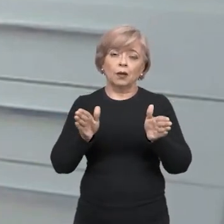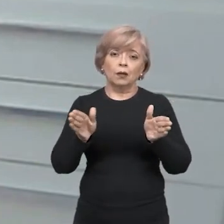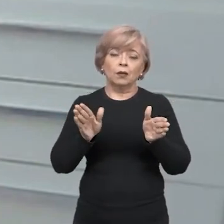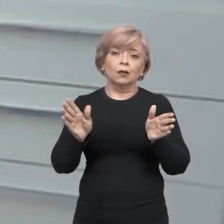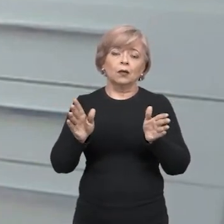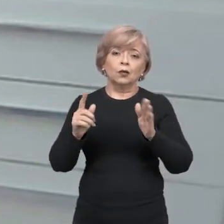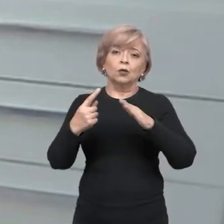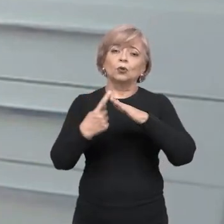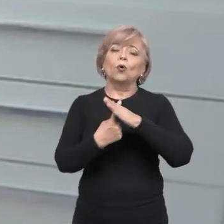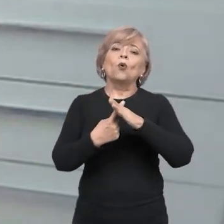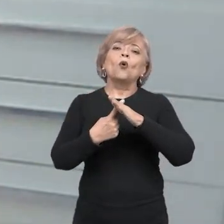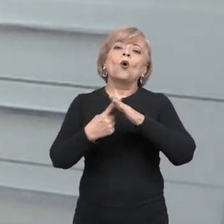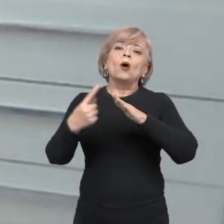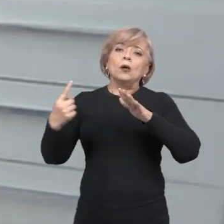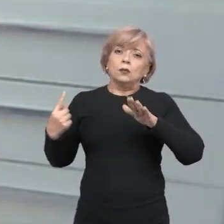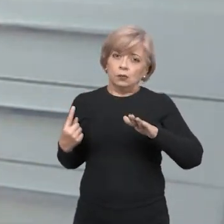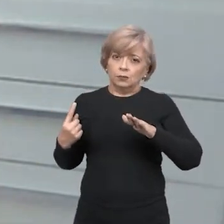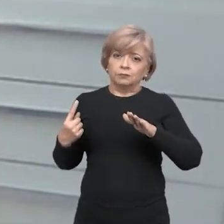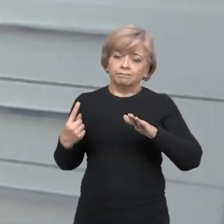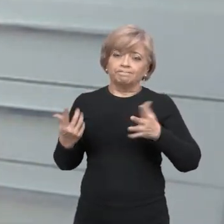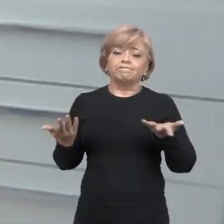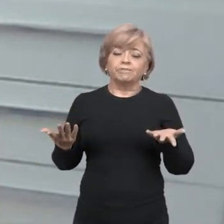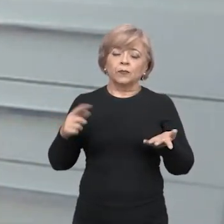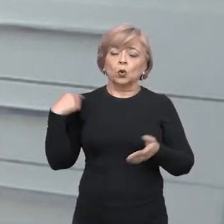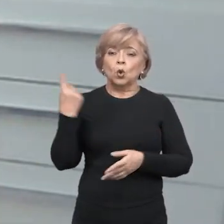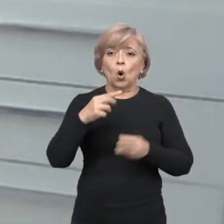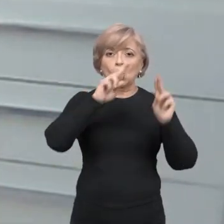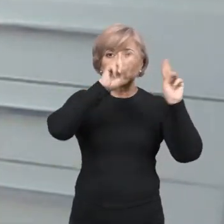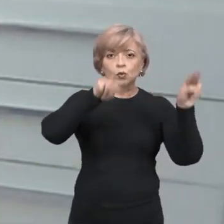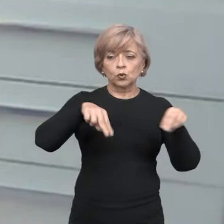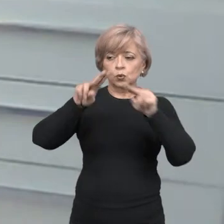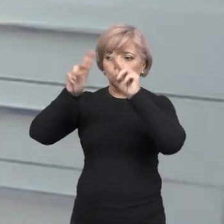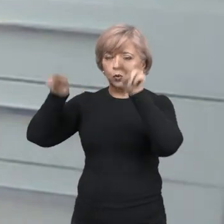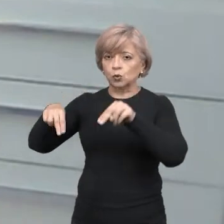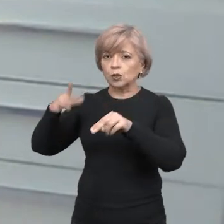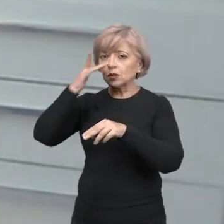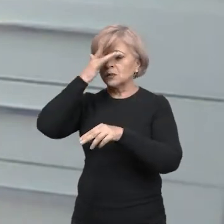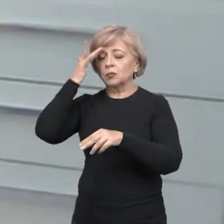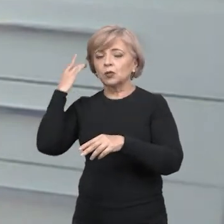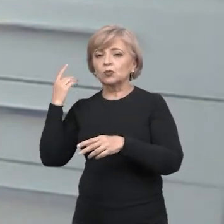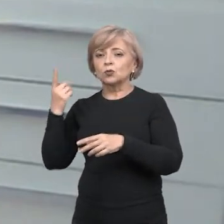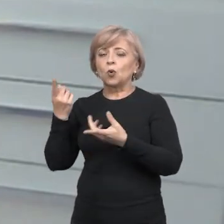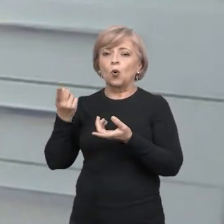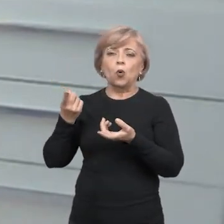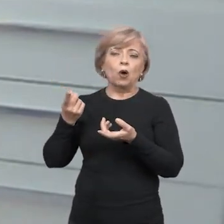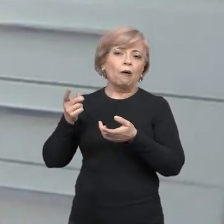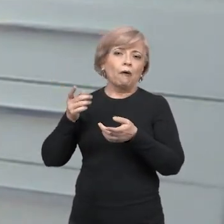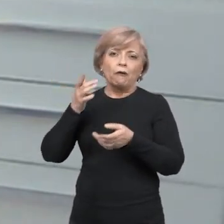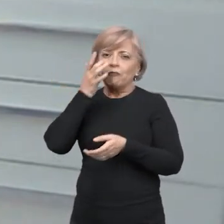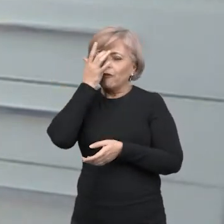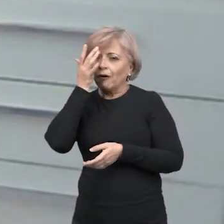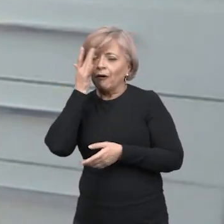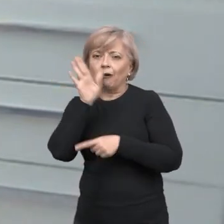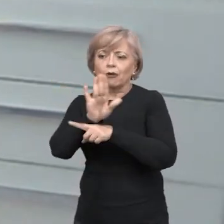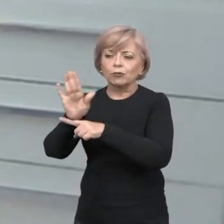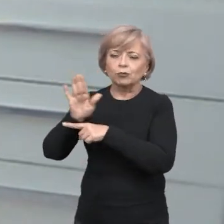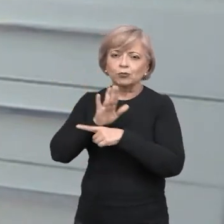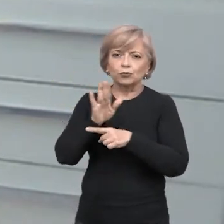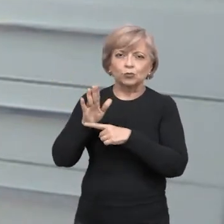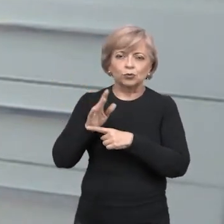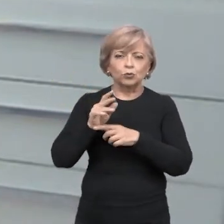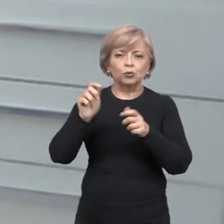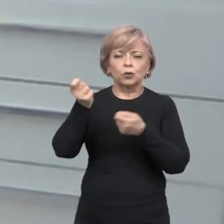nos tempos do isolamento o nosso pessoal também todos os facilitadores e os administrativos do semear